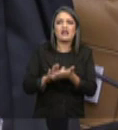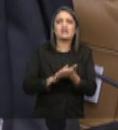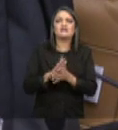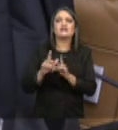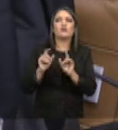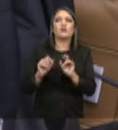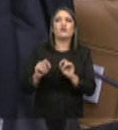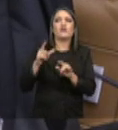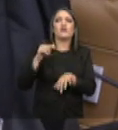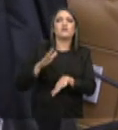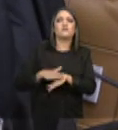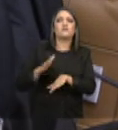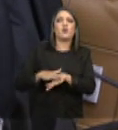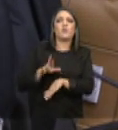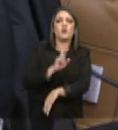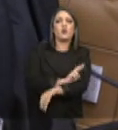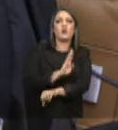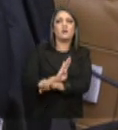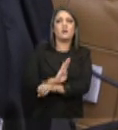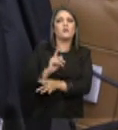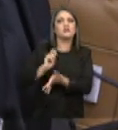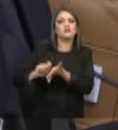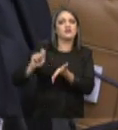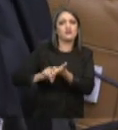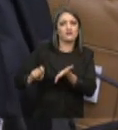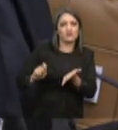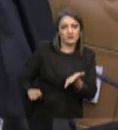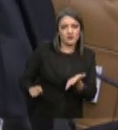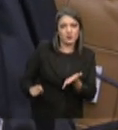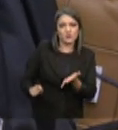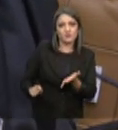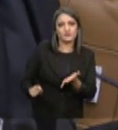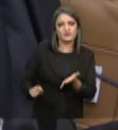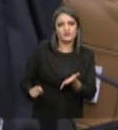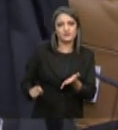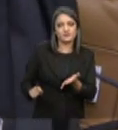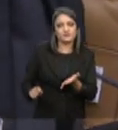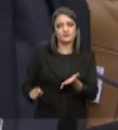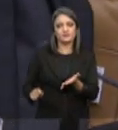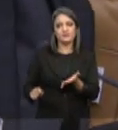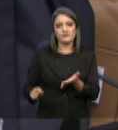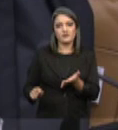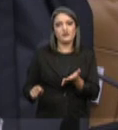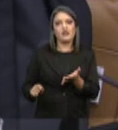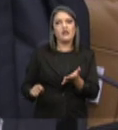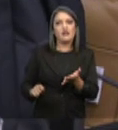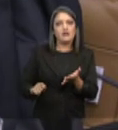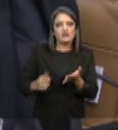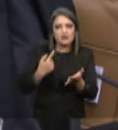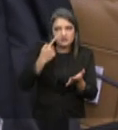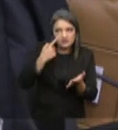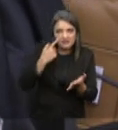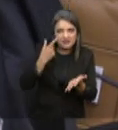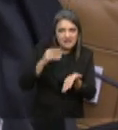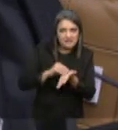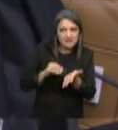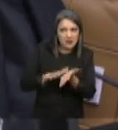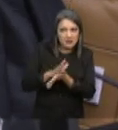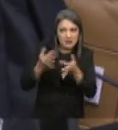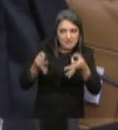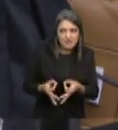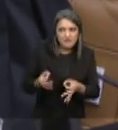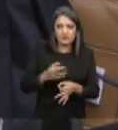Rui Barbosa e que possa ser posto à margem sem falta ainda